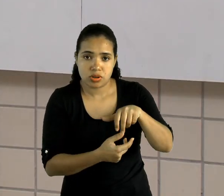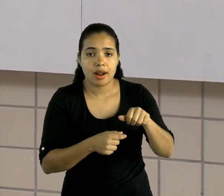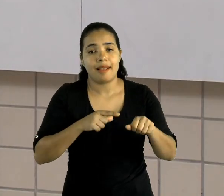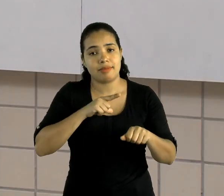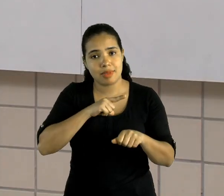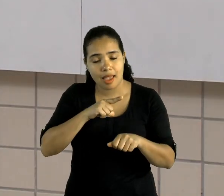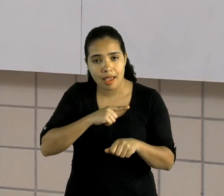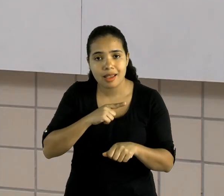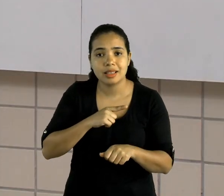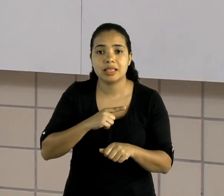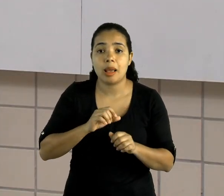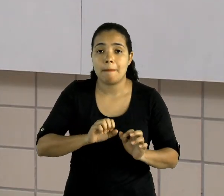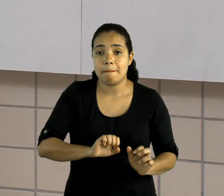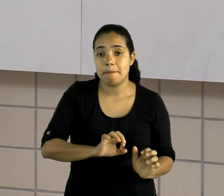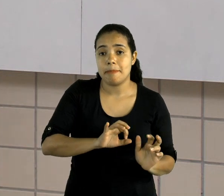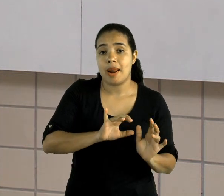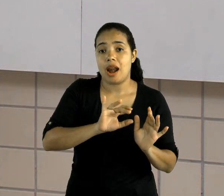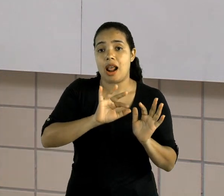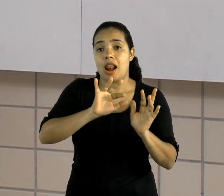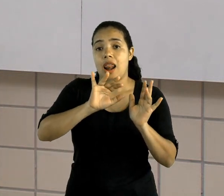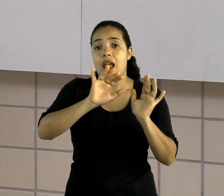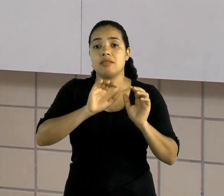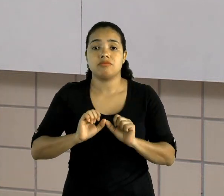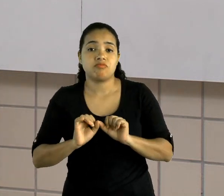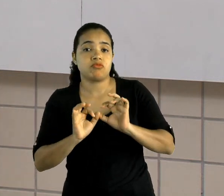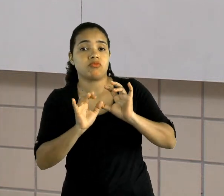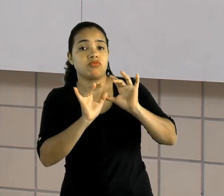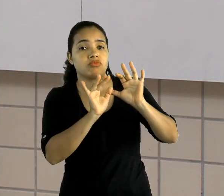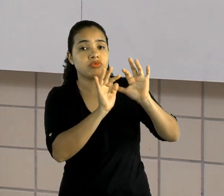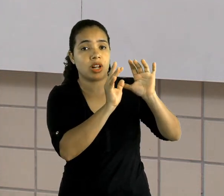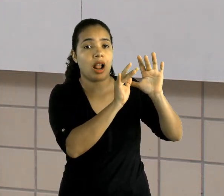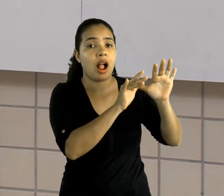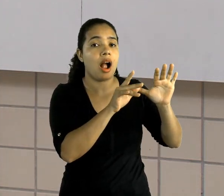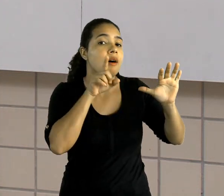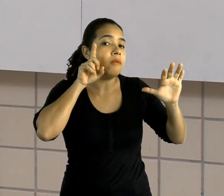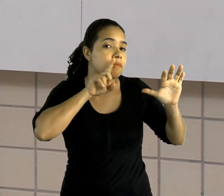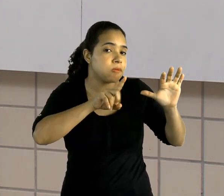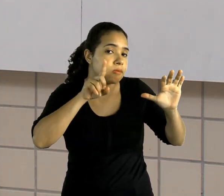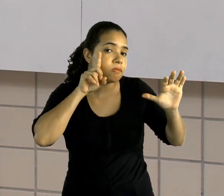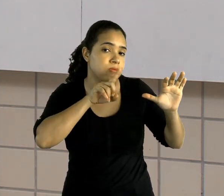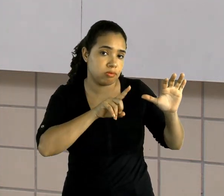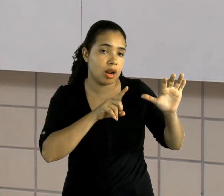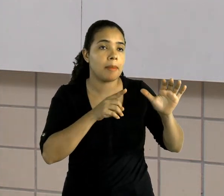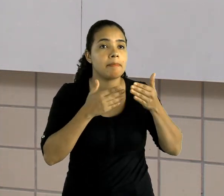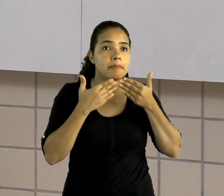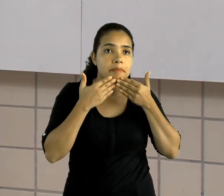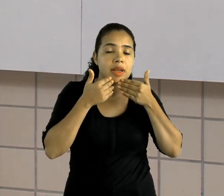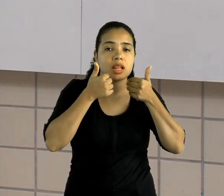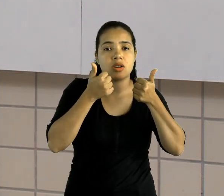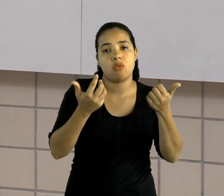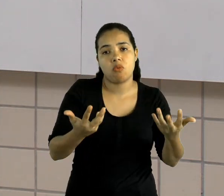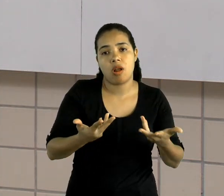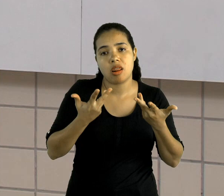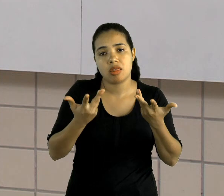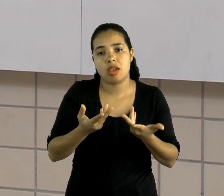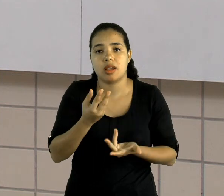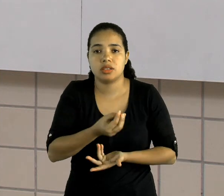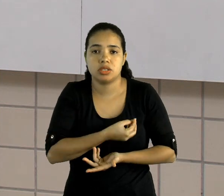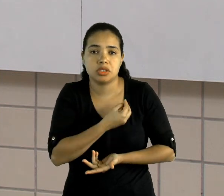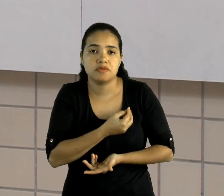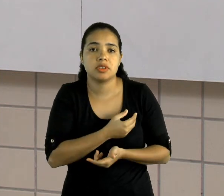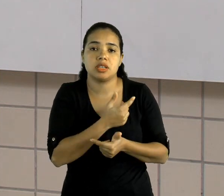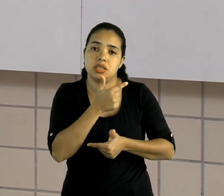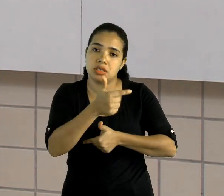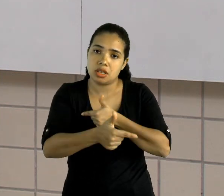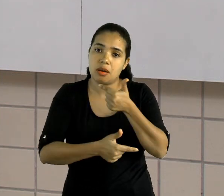maior fluxo migratório de brasileiro é exatamente para os Estados Unidos. Em geral, em busca de uma melhor condição de vida, de empregos